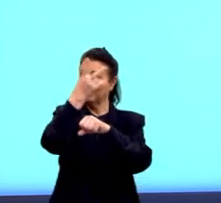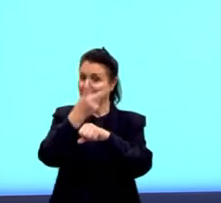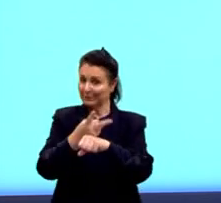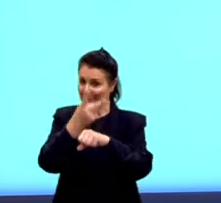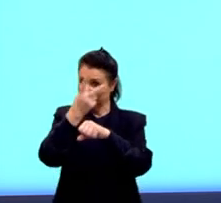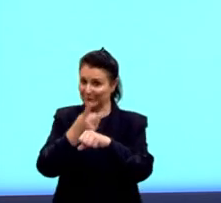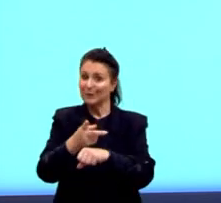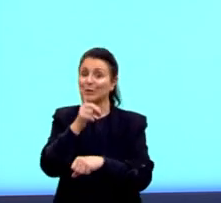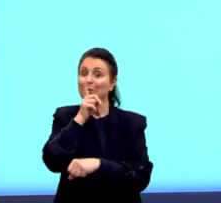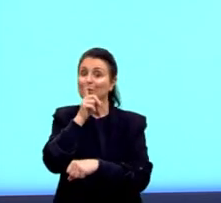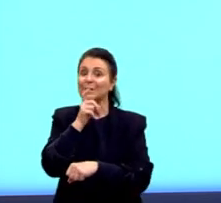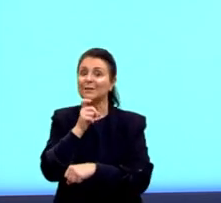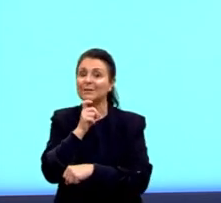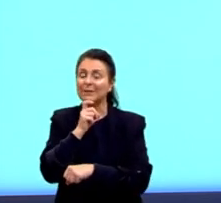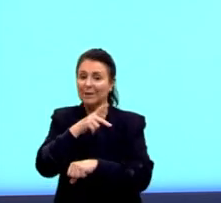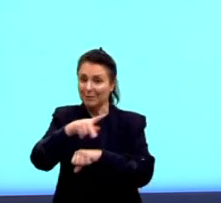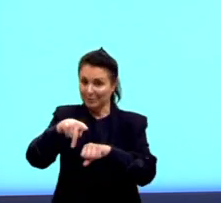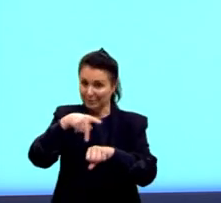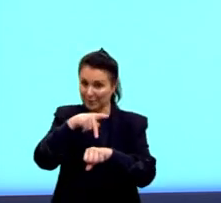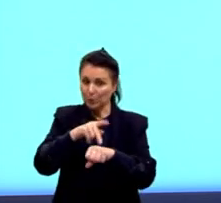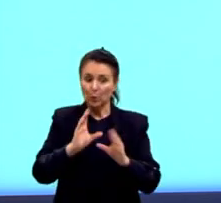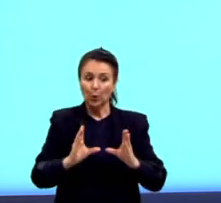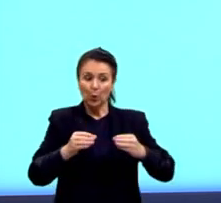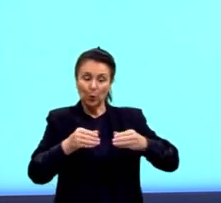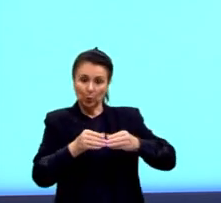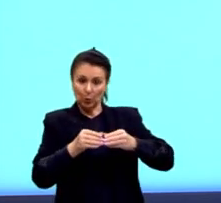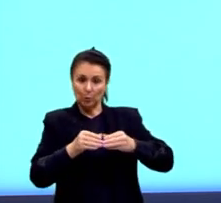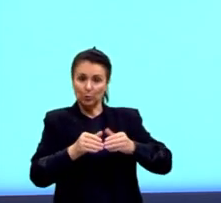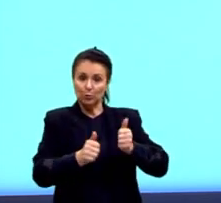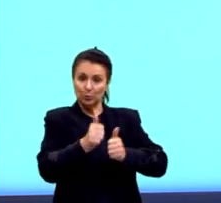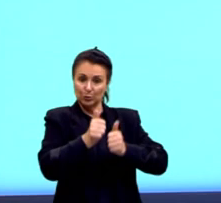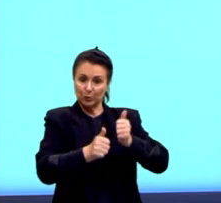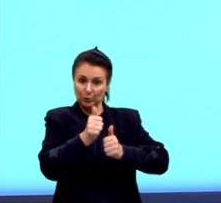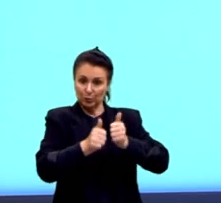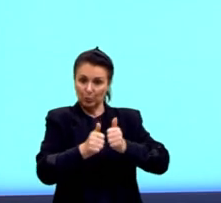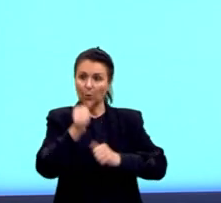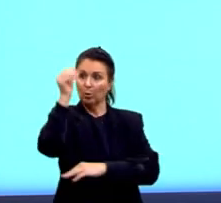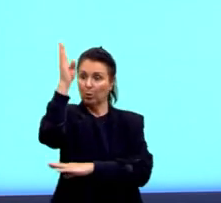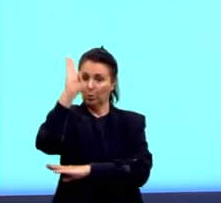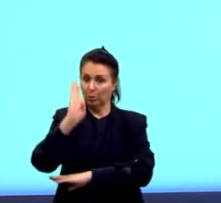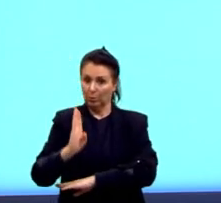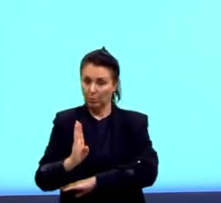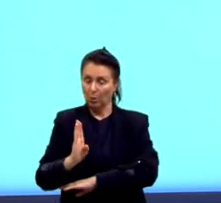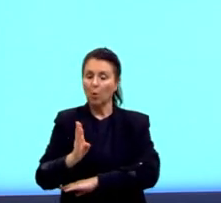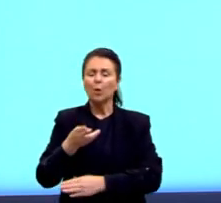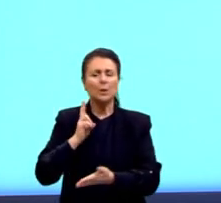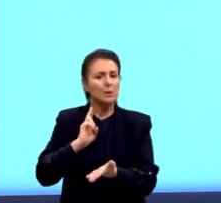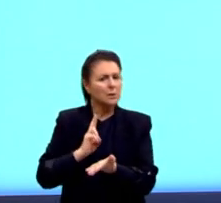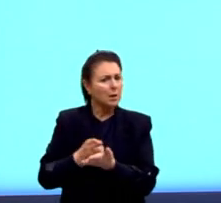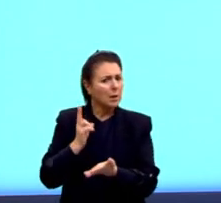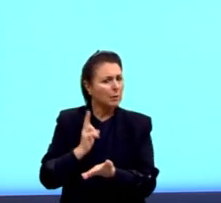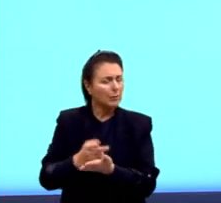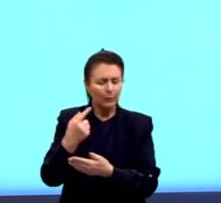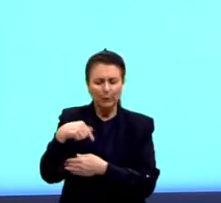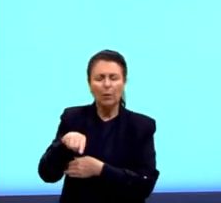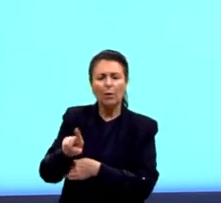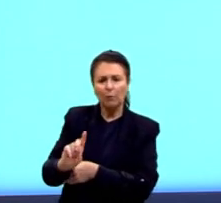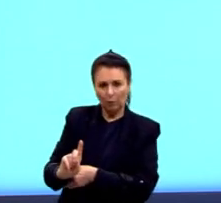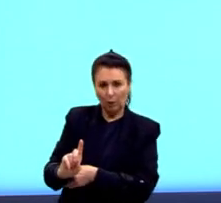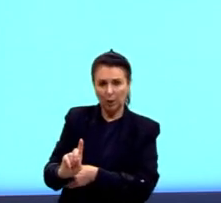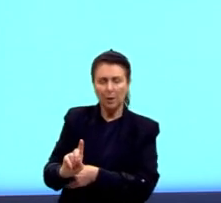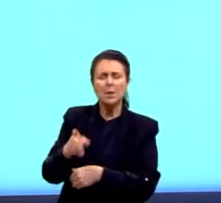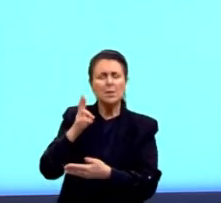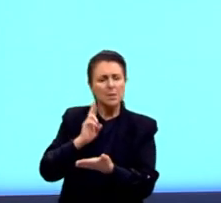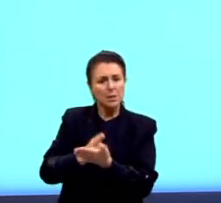a Seleção Brasileira é né sempre e muitas roupas uma das